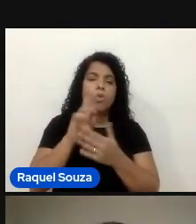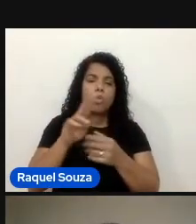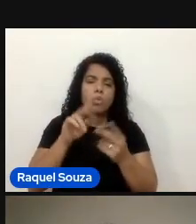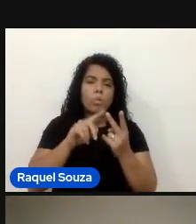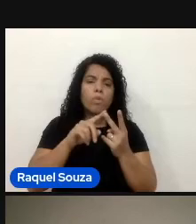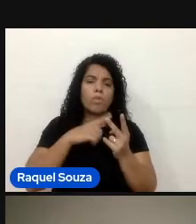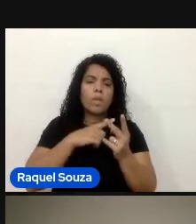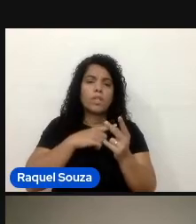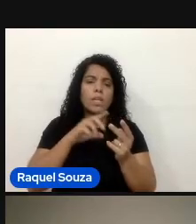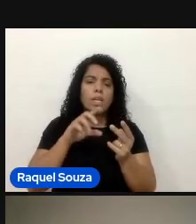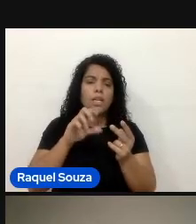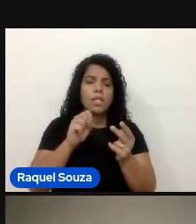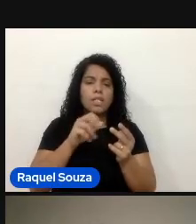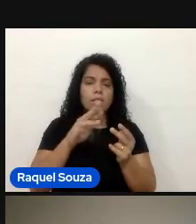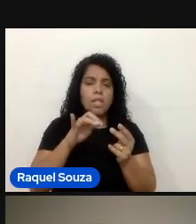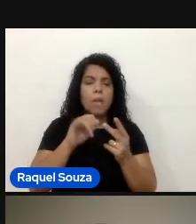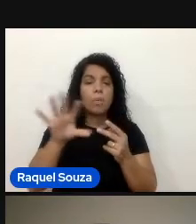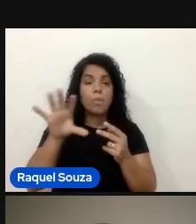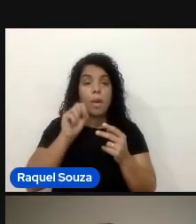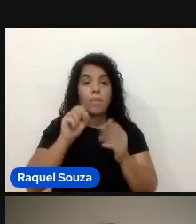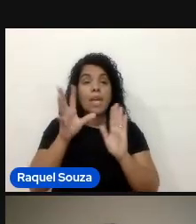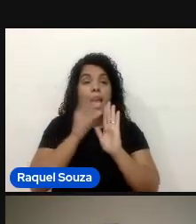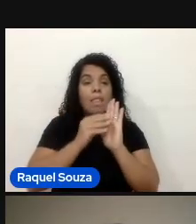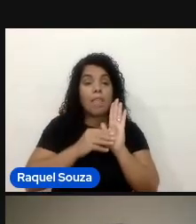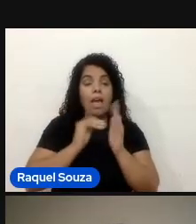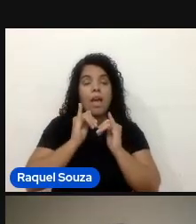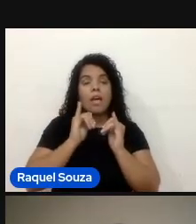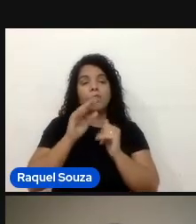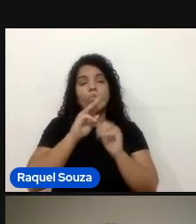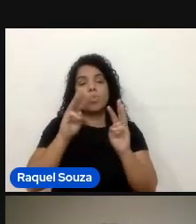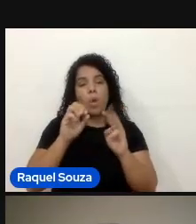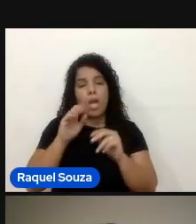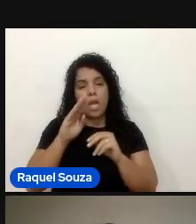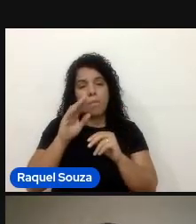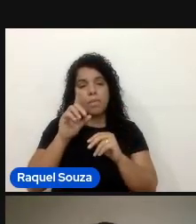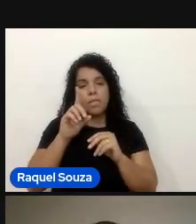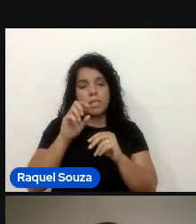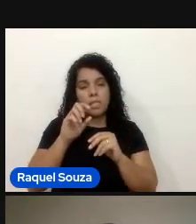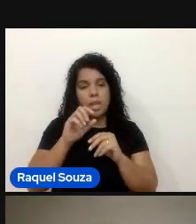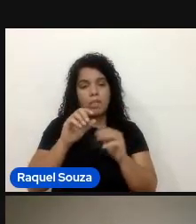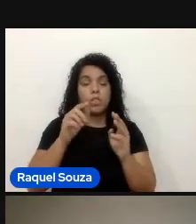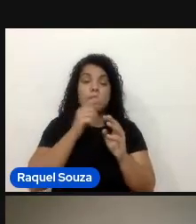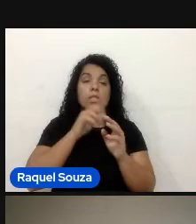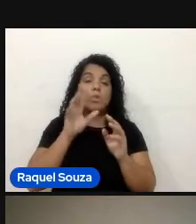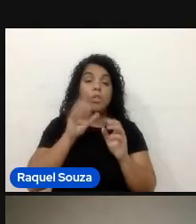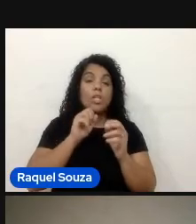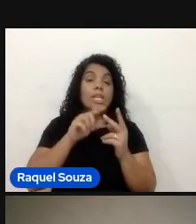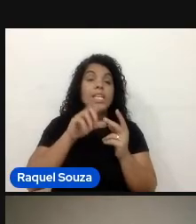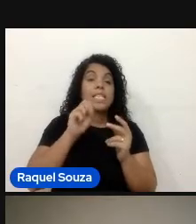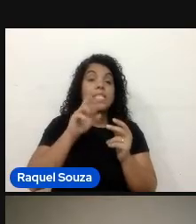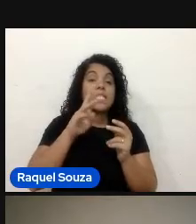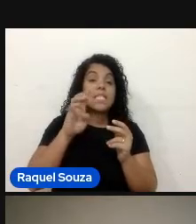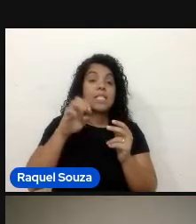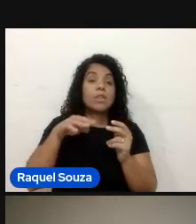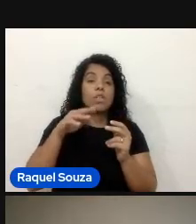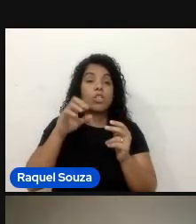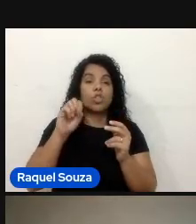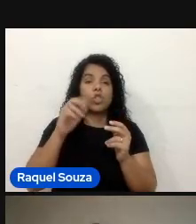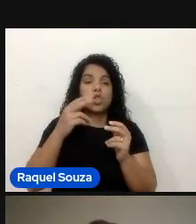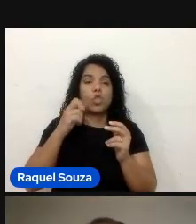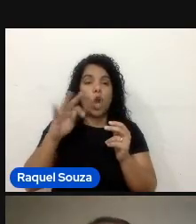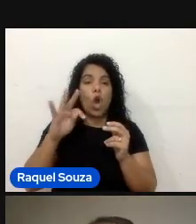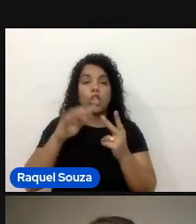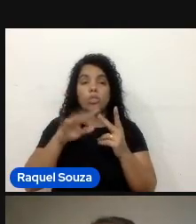algum website, para pegar dados de websites, usa para tirar screenshots de sites de forma rápida,